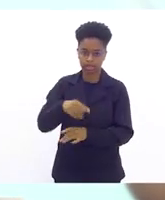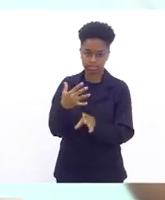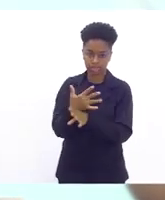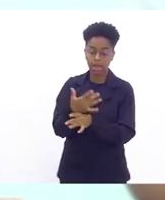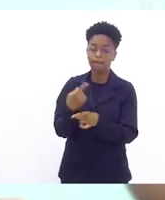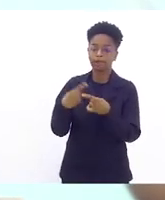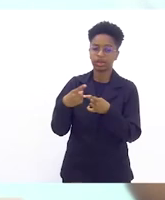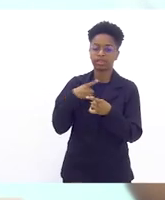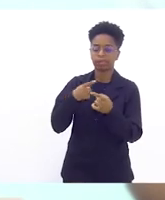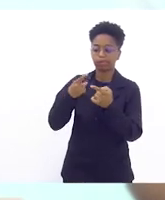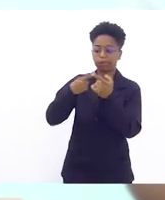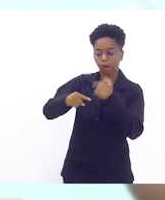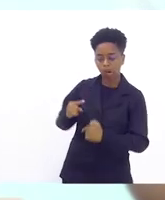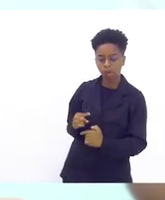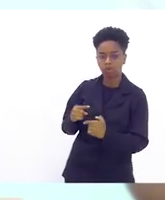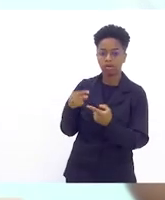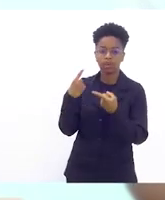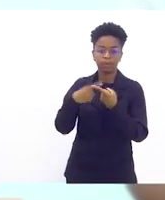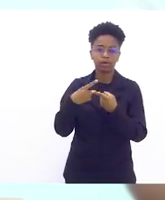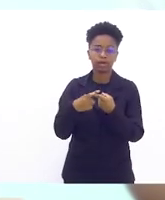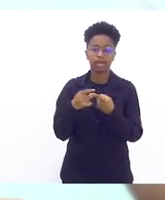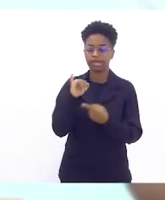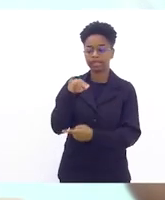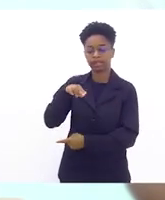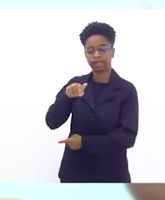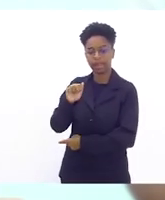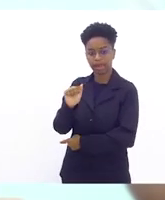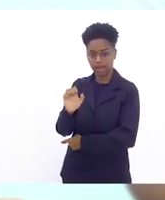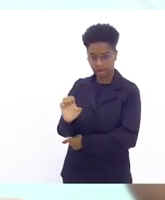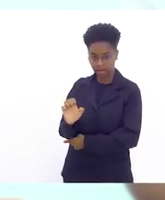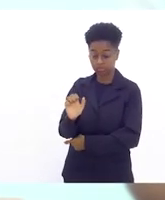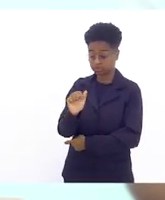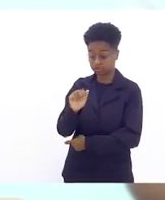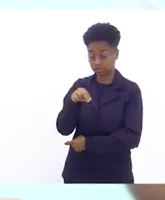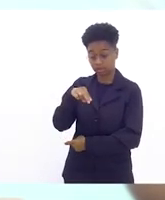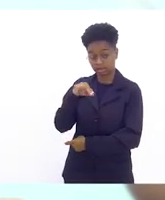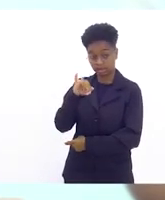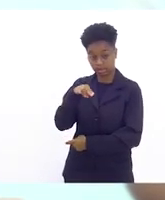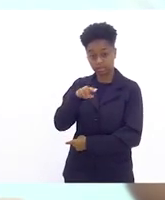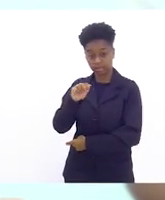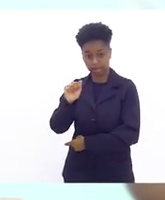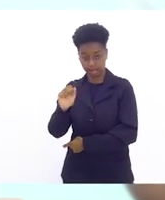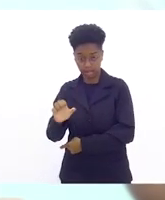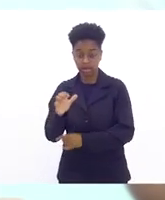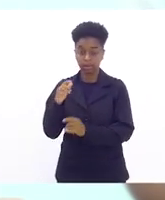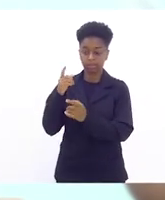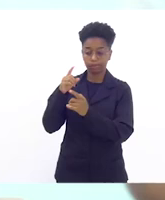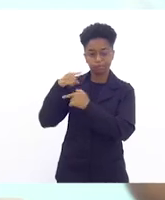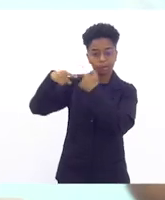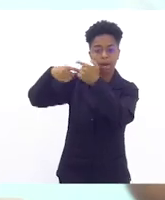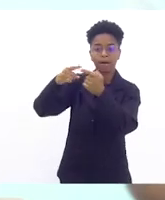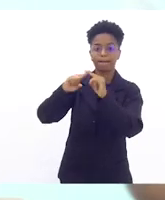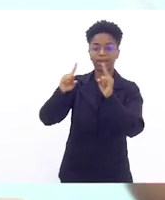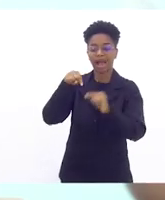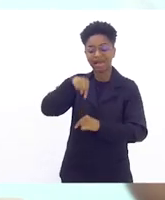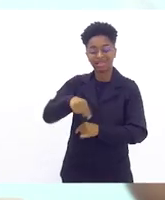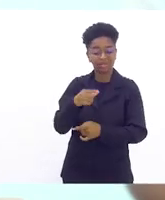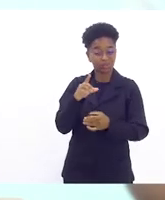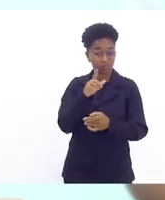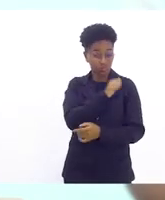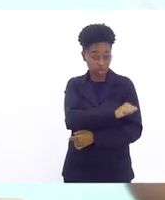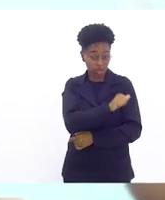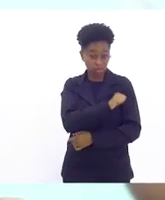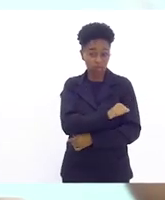involução ao passo que o Enéa evoluiu muito na gestão desses recurso município do Rio Na verdade ele